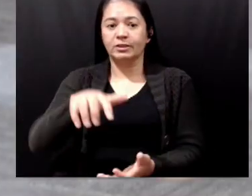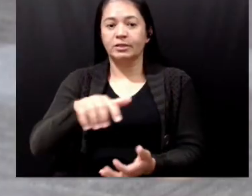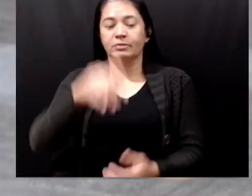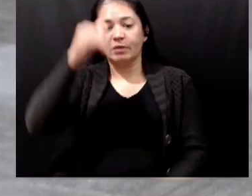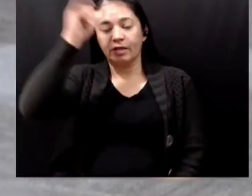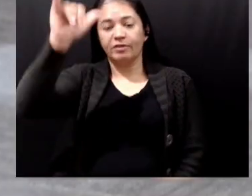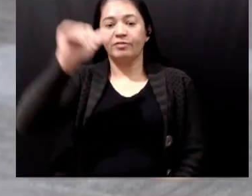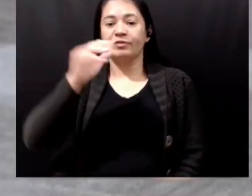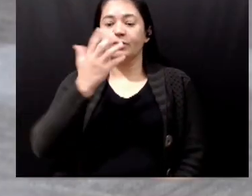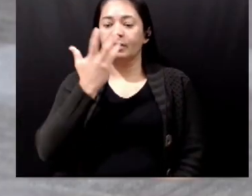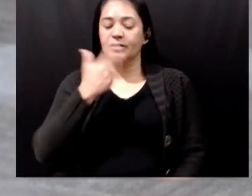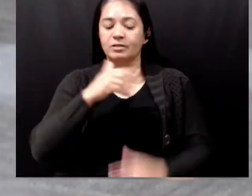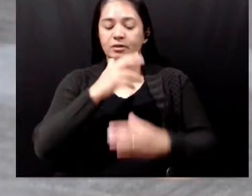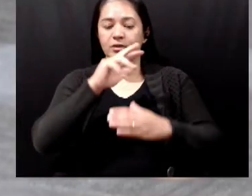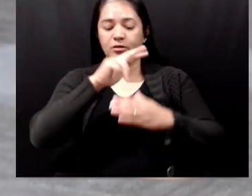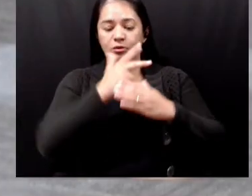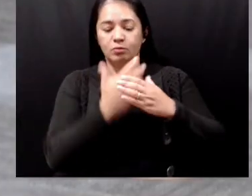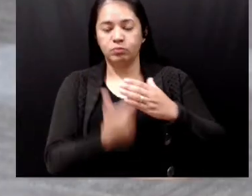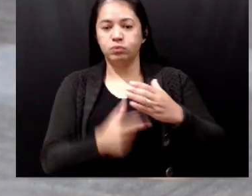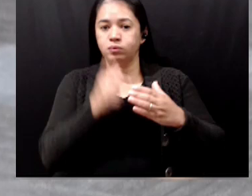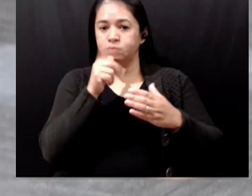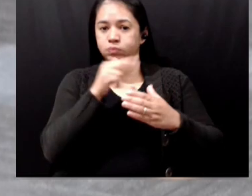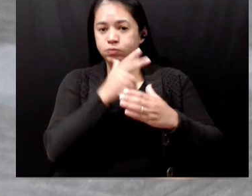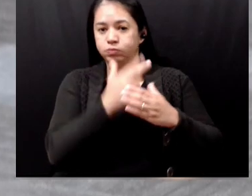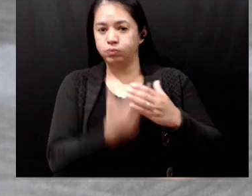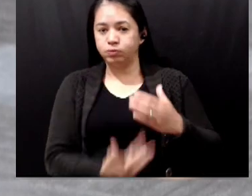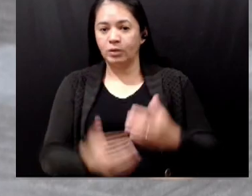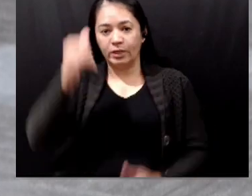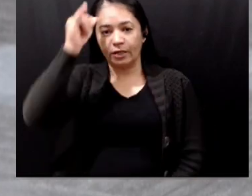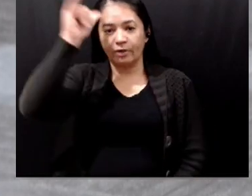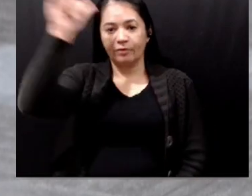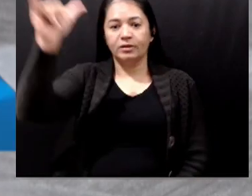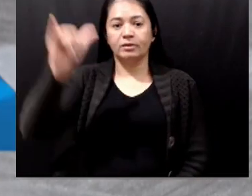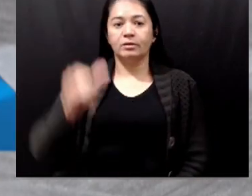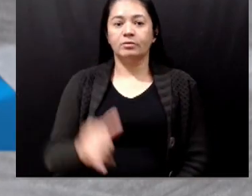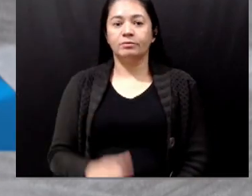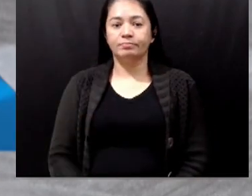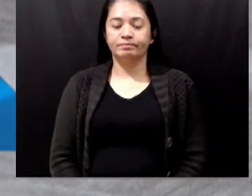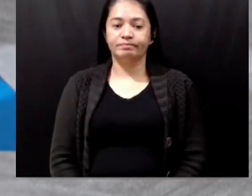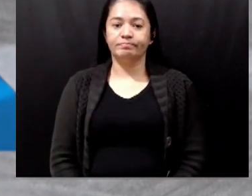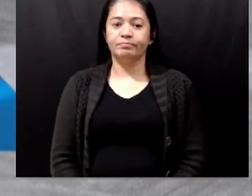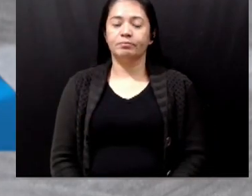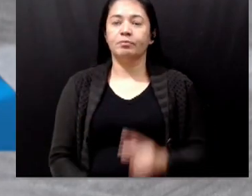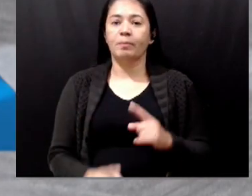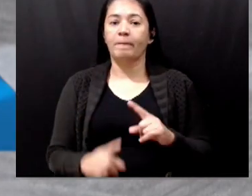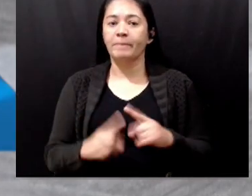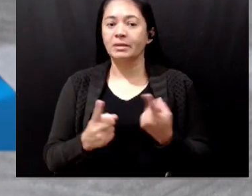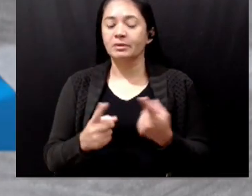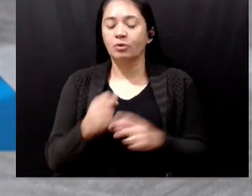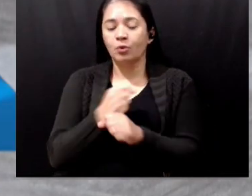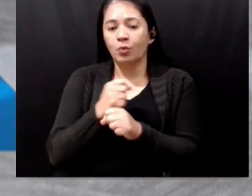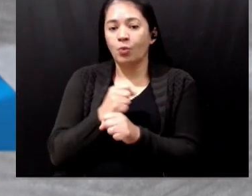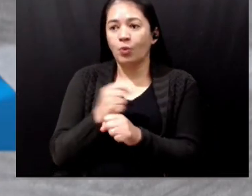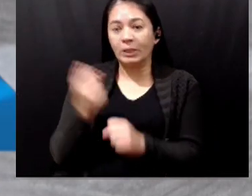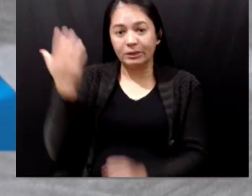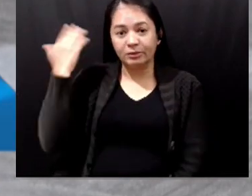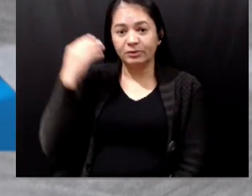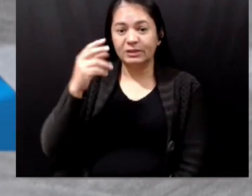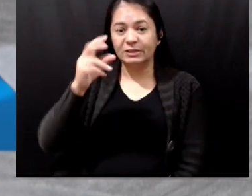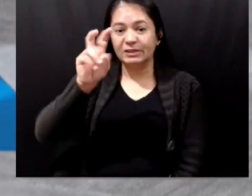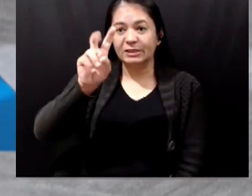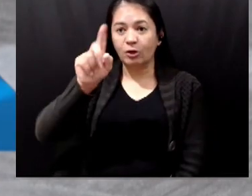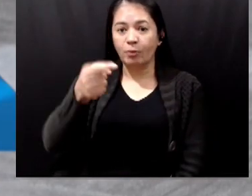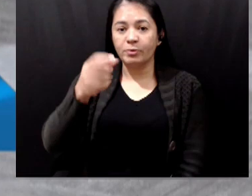de acidente, de morte por acidente, é de afogamento. Só o ano passado foram mais de 5.800 afogamentos,